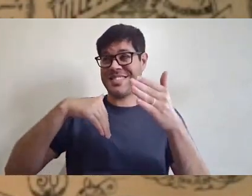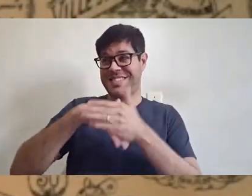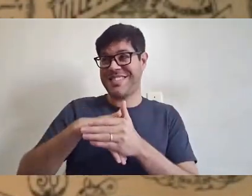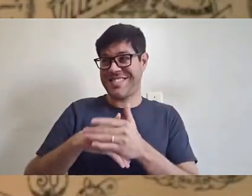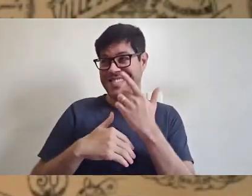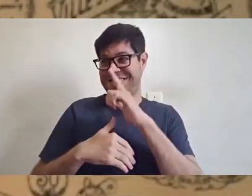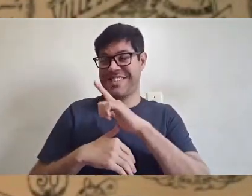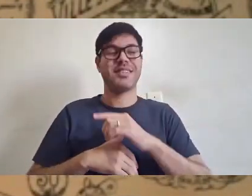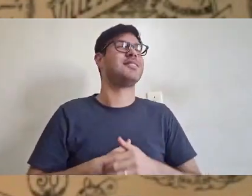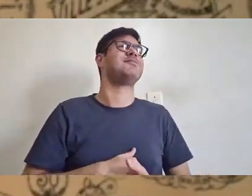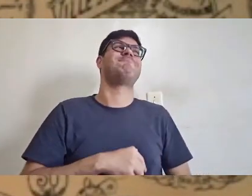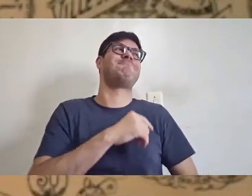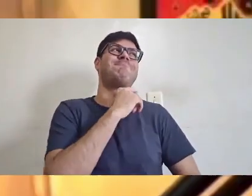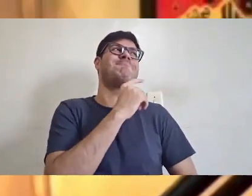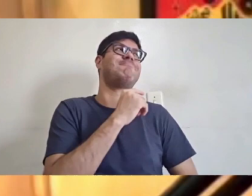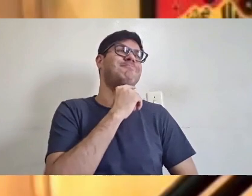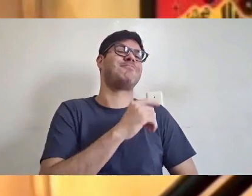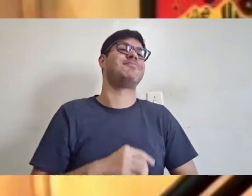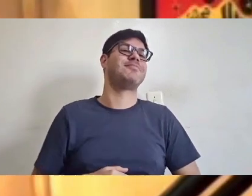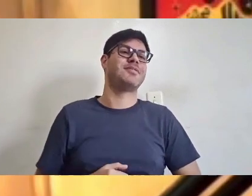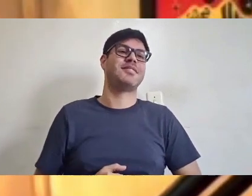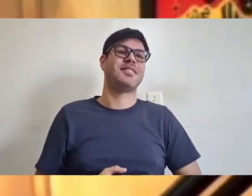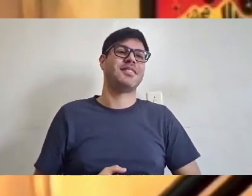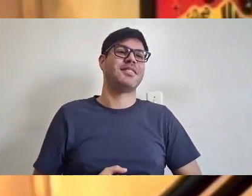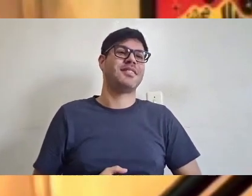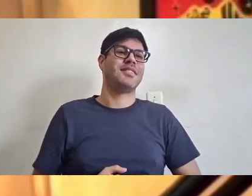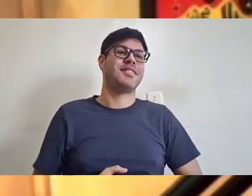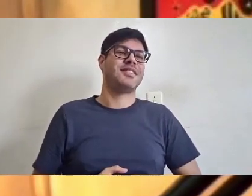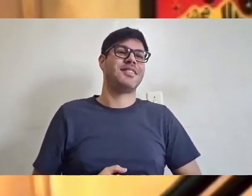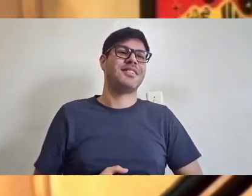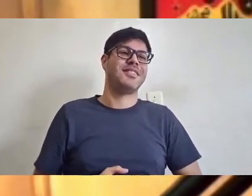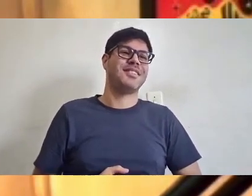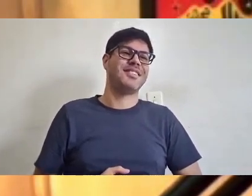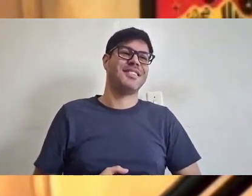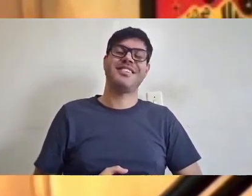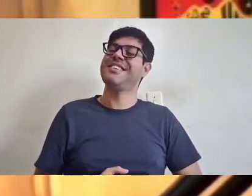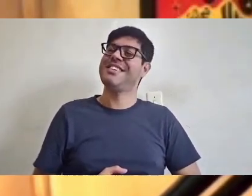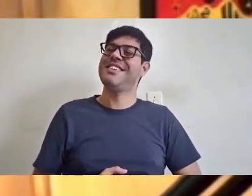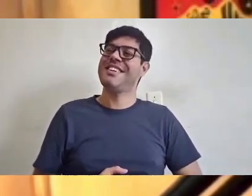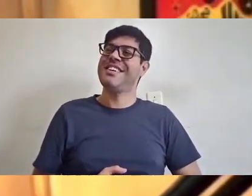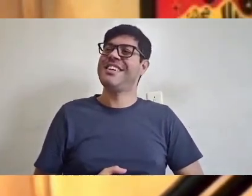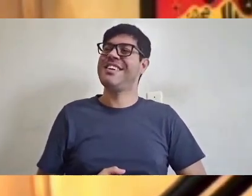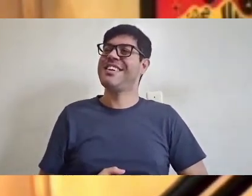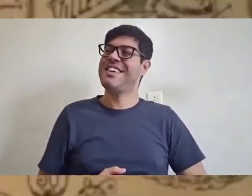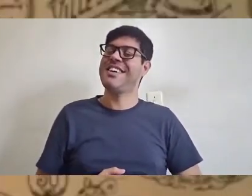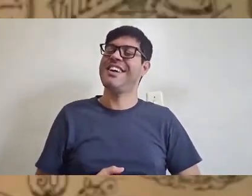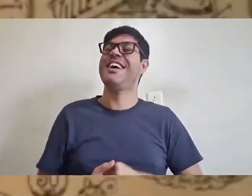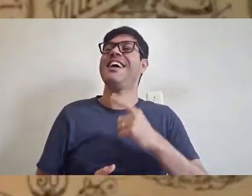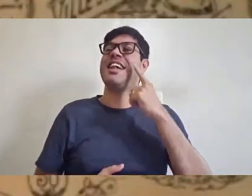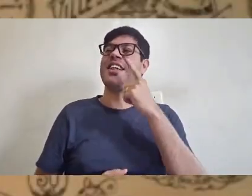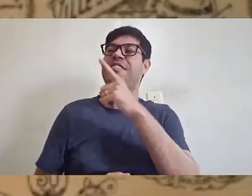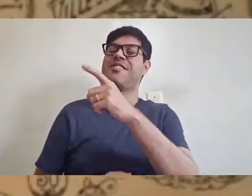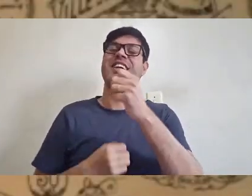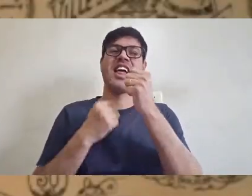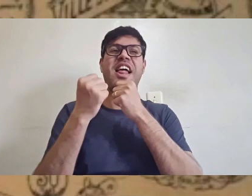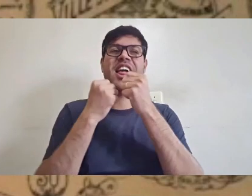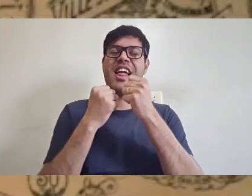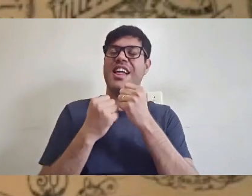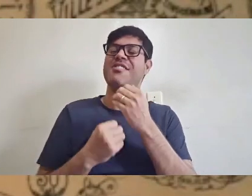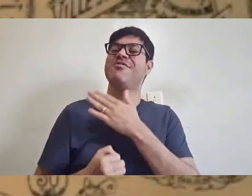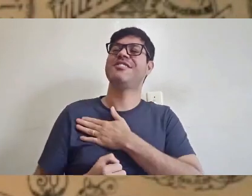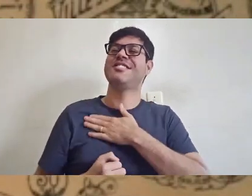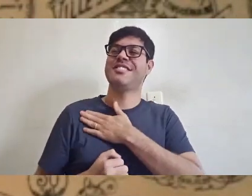não tenho mais condições. Como é que era? Muito obrigado pelas simpáticas audiências. Não era assim? Isso, era um dos jargões,